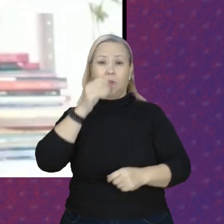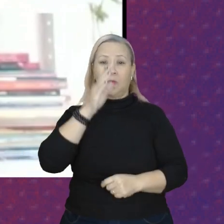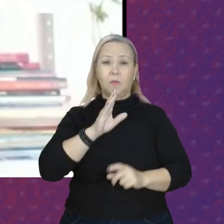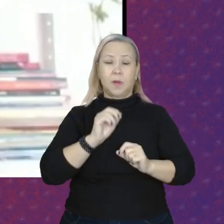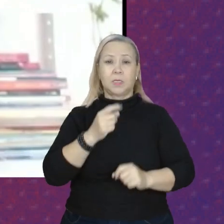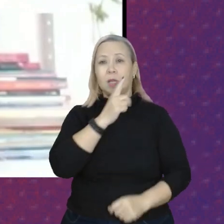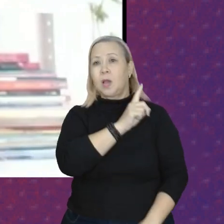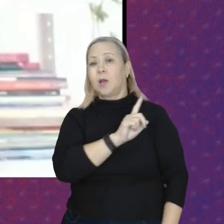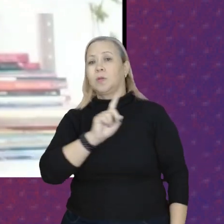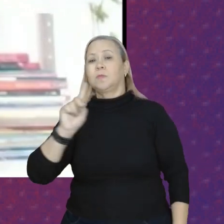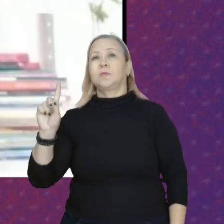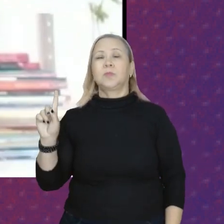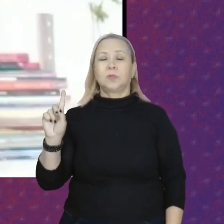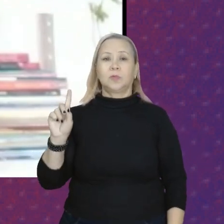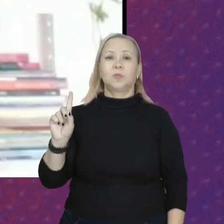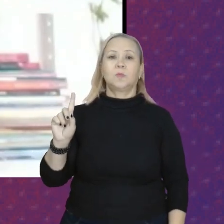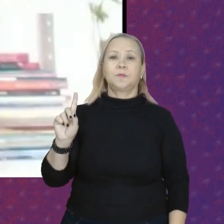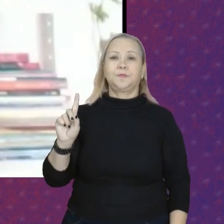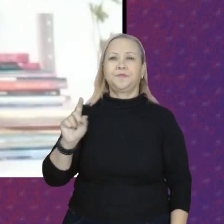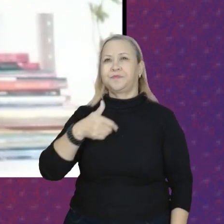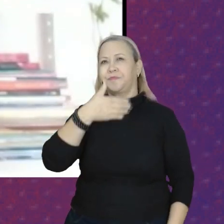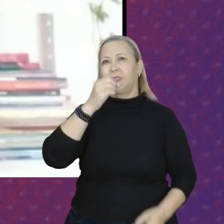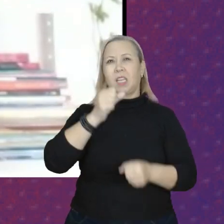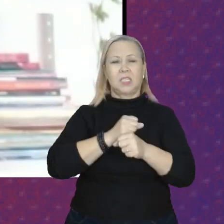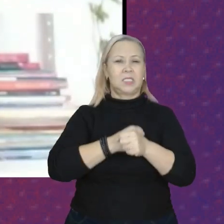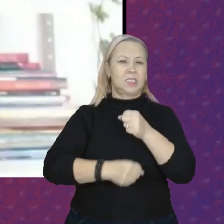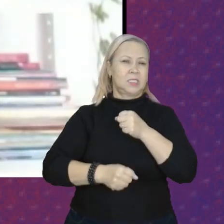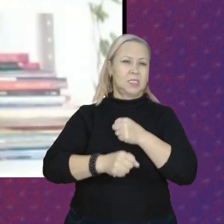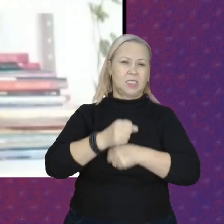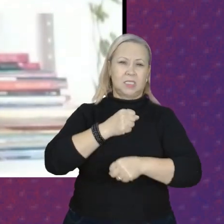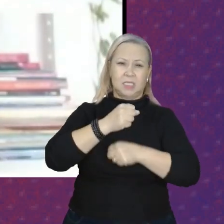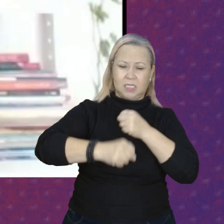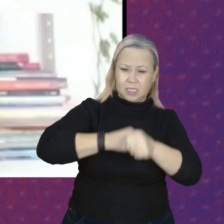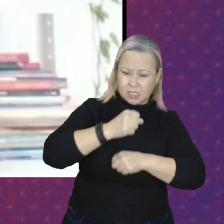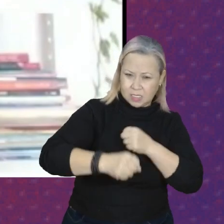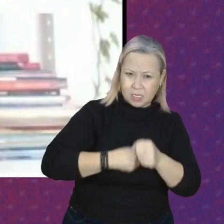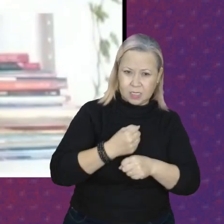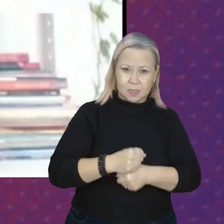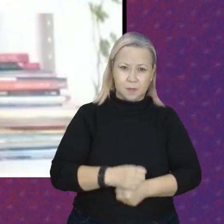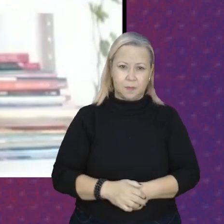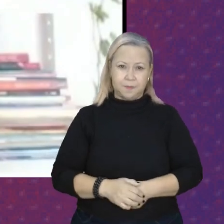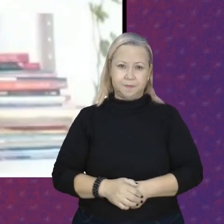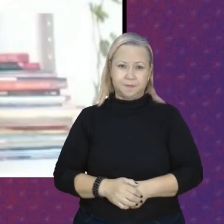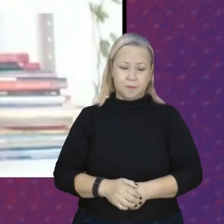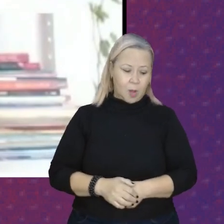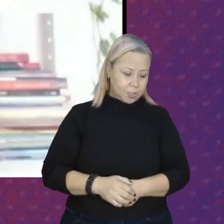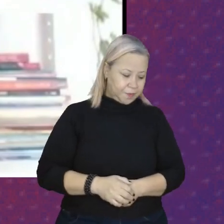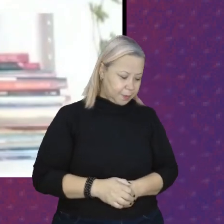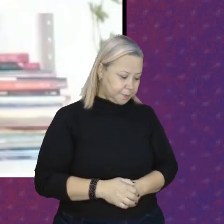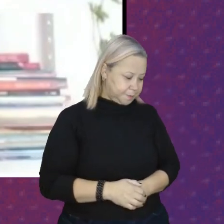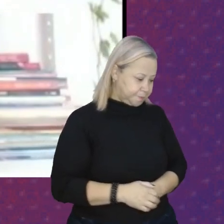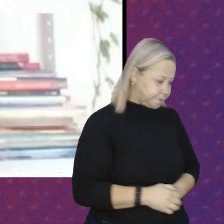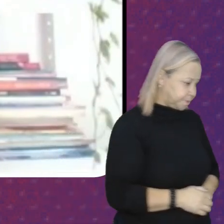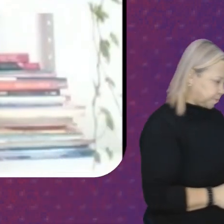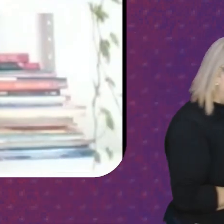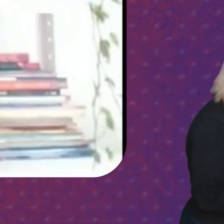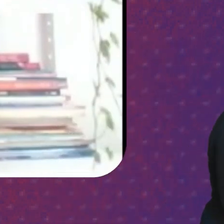nos últimos 10 anos. Né? Nós passamos de um atendimento em 2007